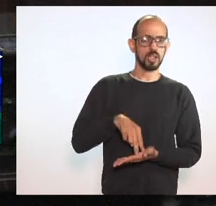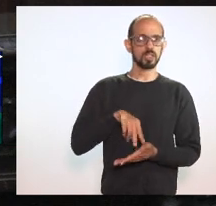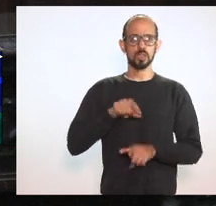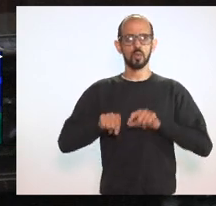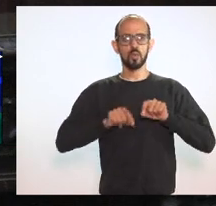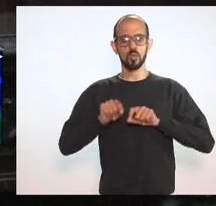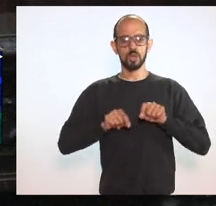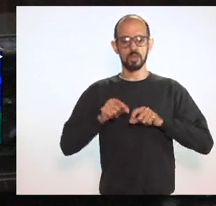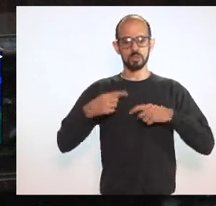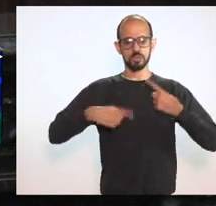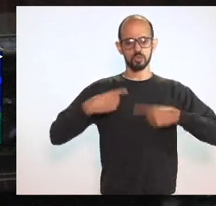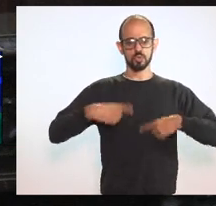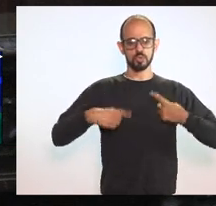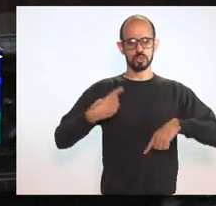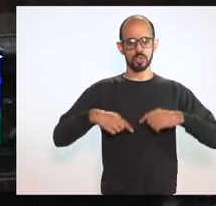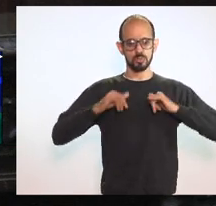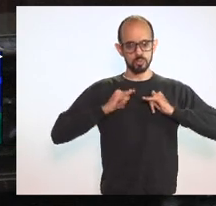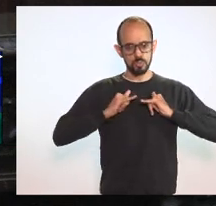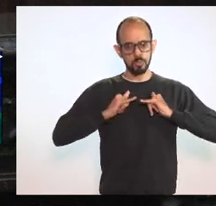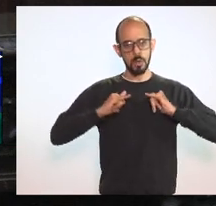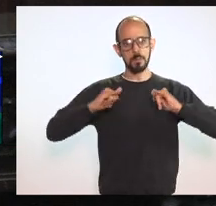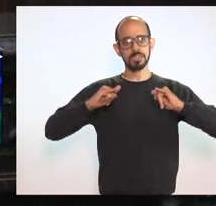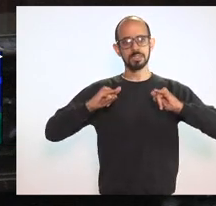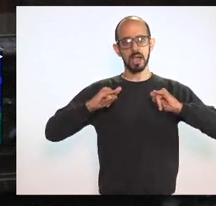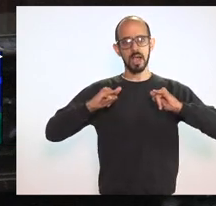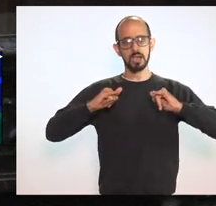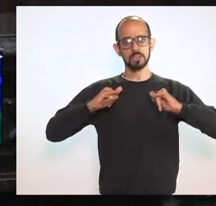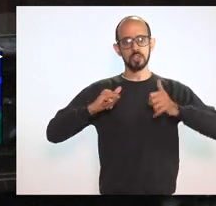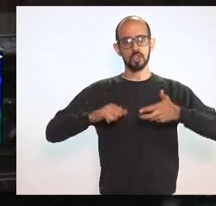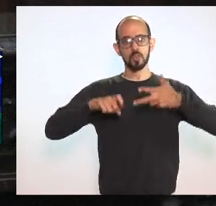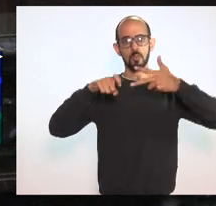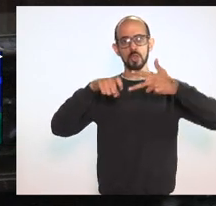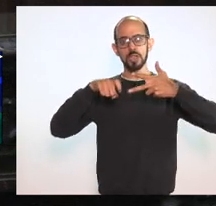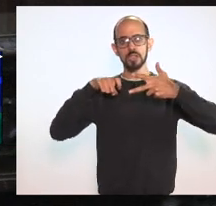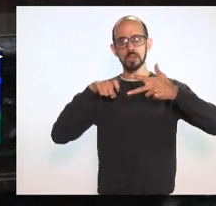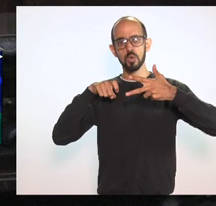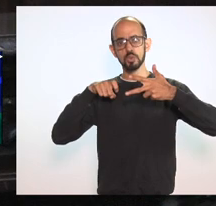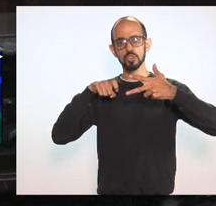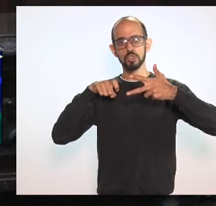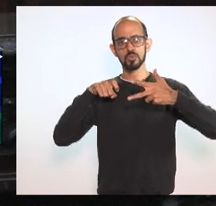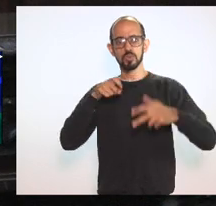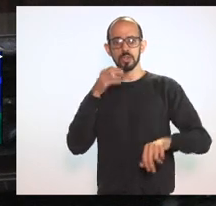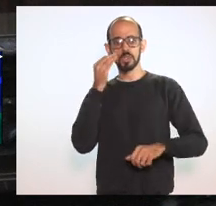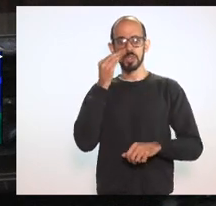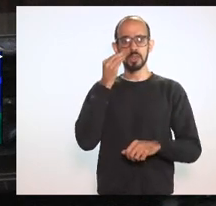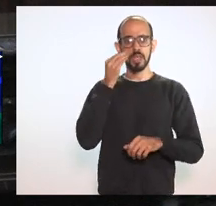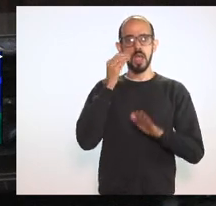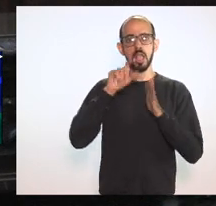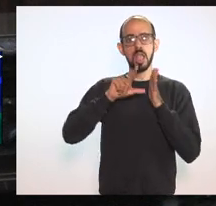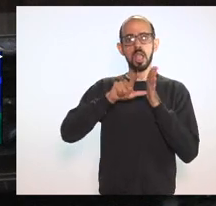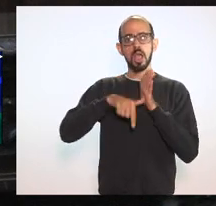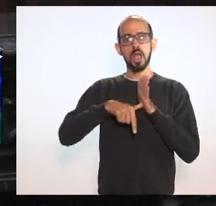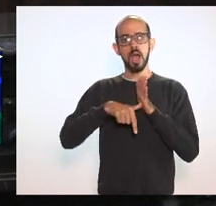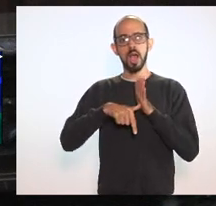discussão sobre uma mensagem o que tenta tardiamente jogar para